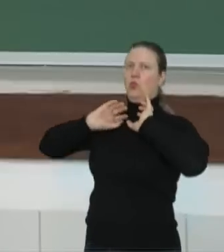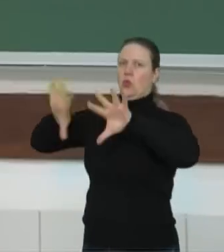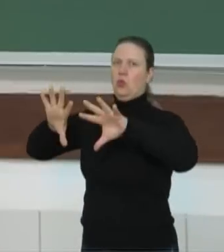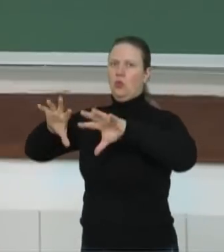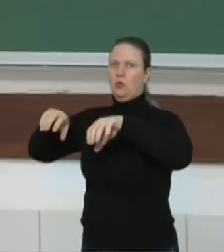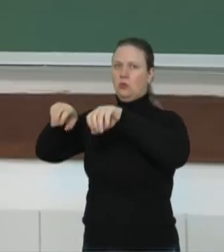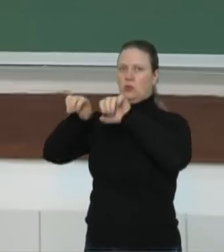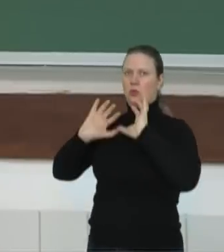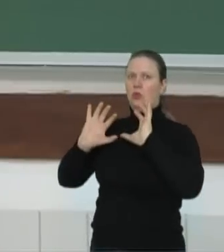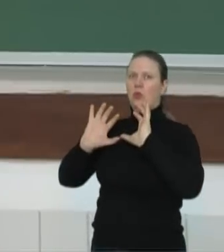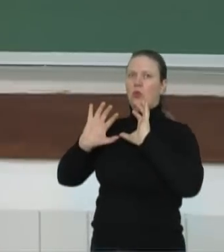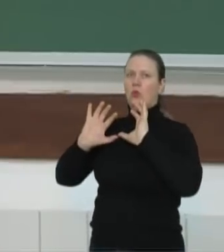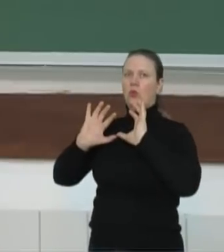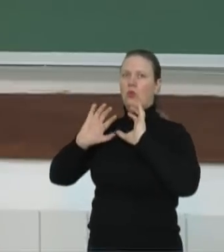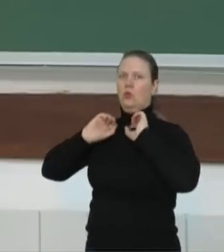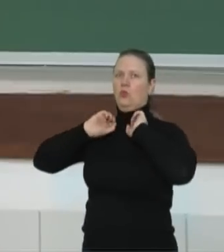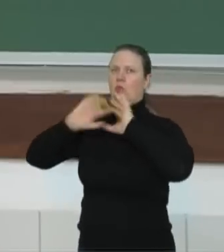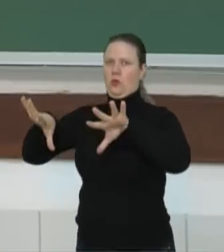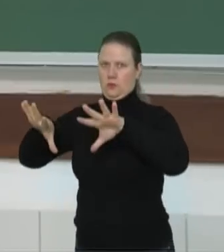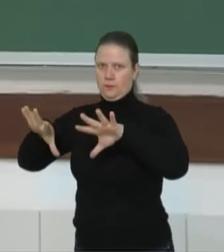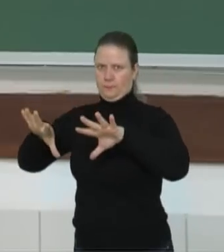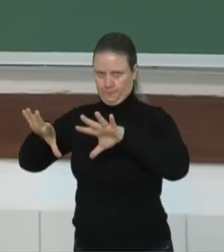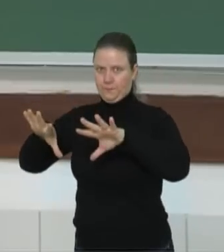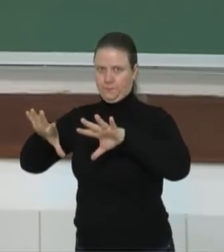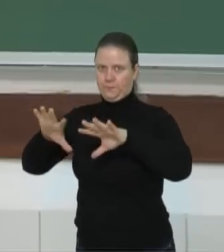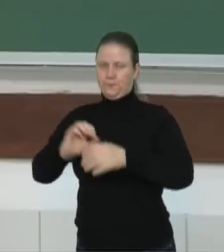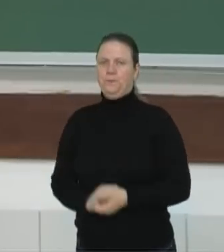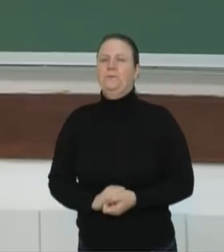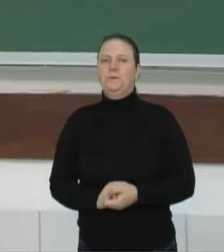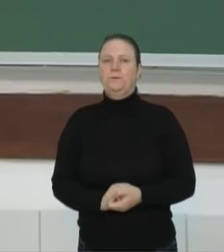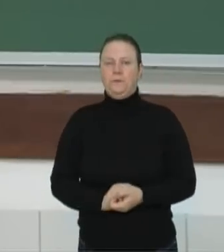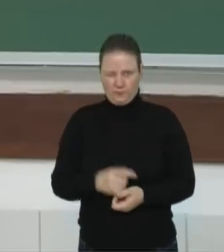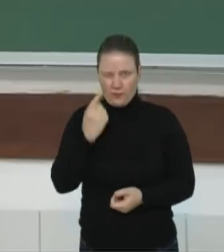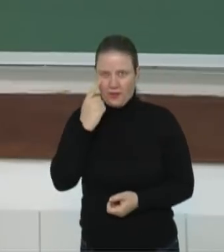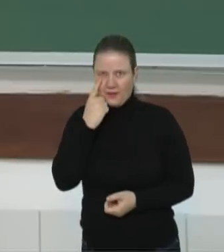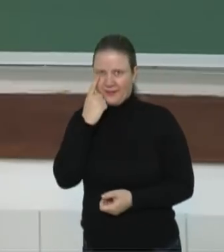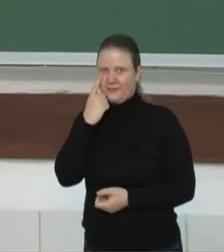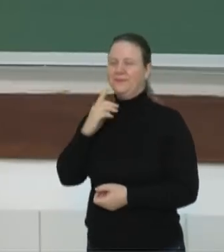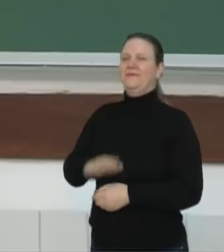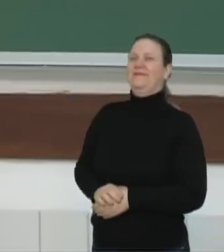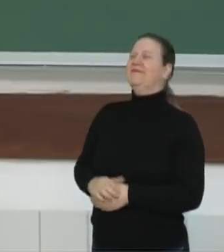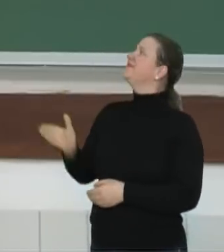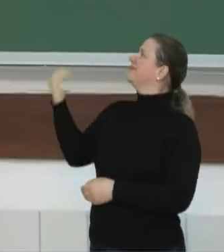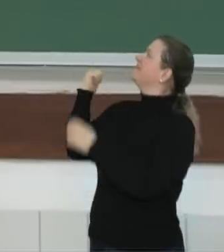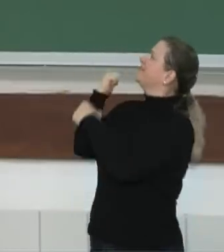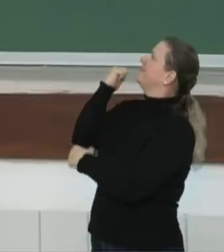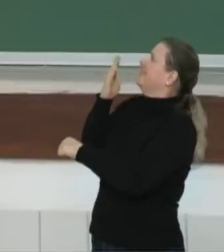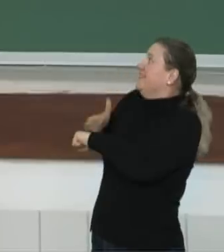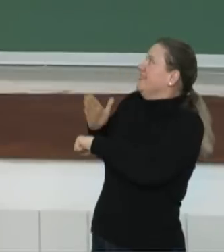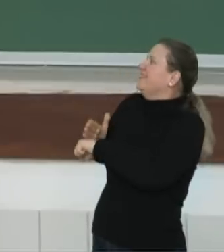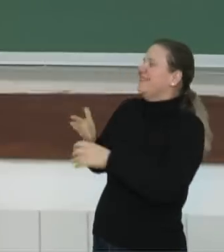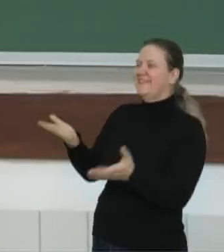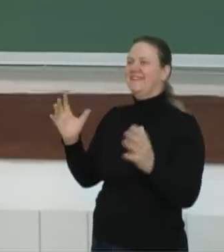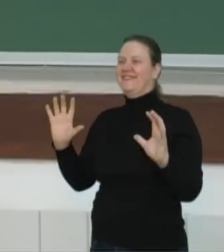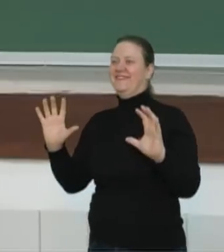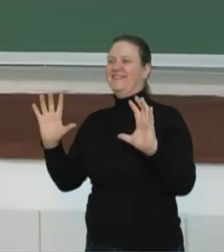mãos e passe a bola com as duas mãos. Quer ver só? Cláudia, vamos